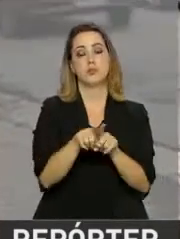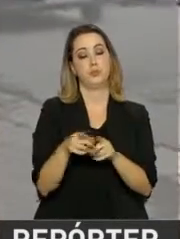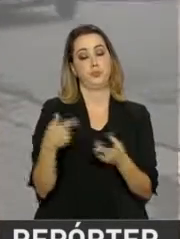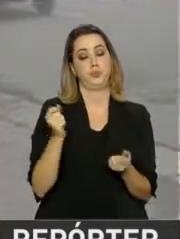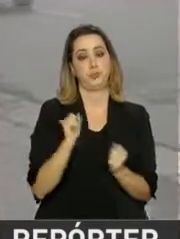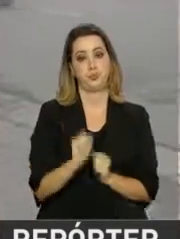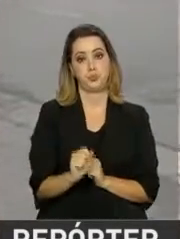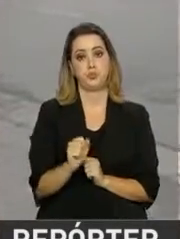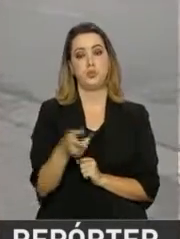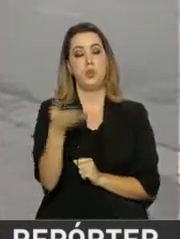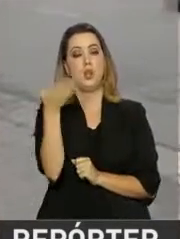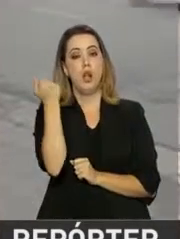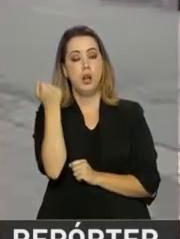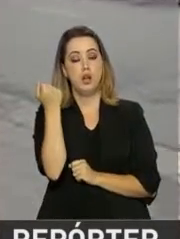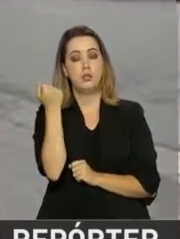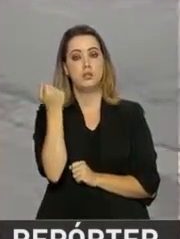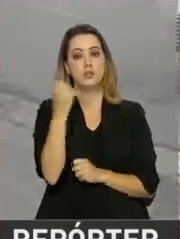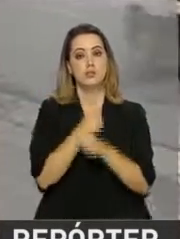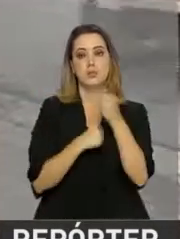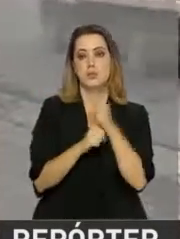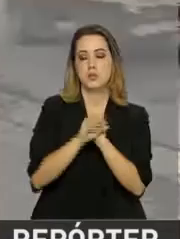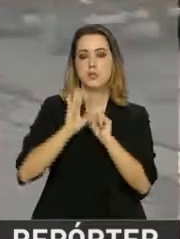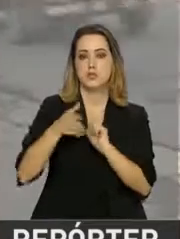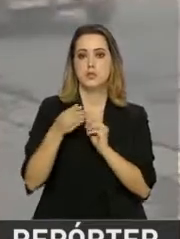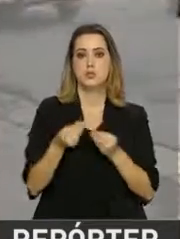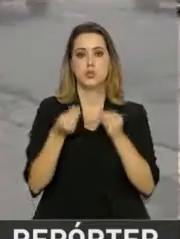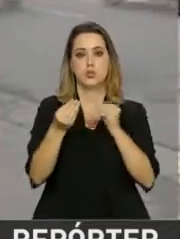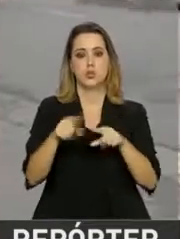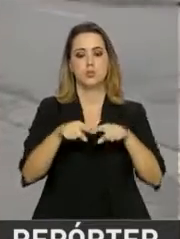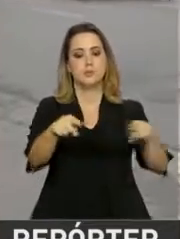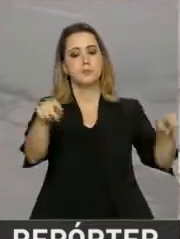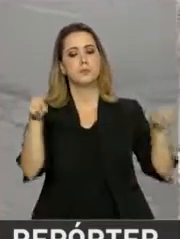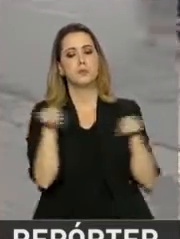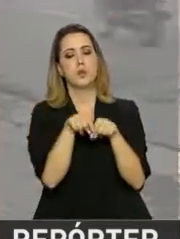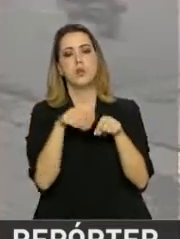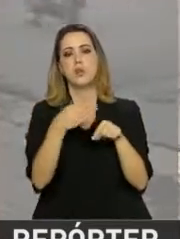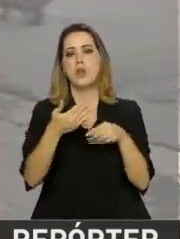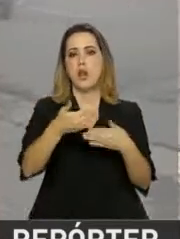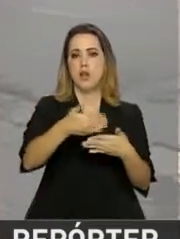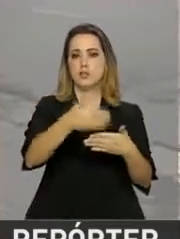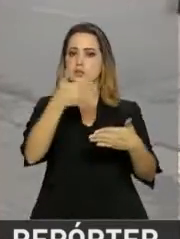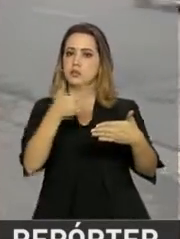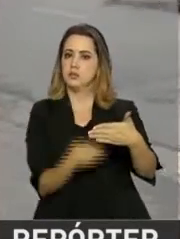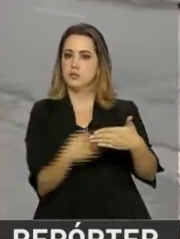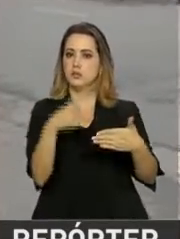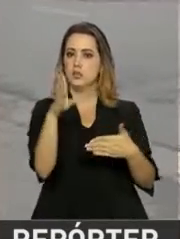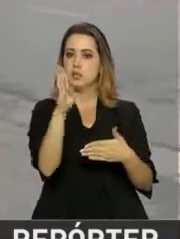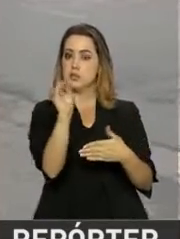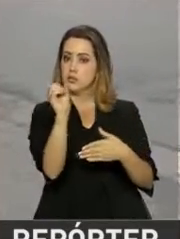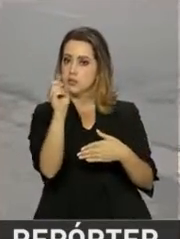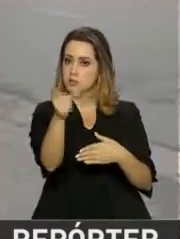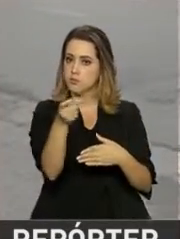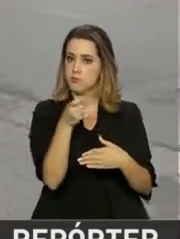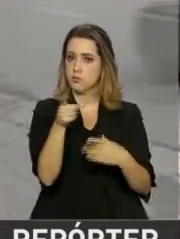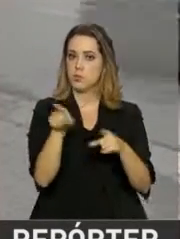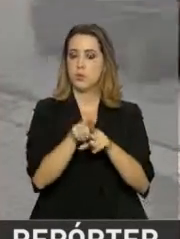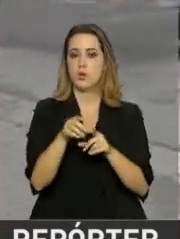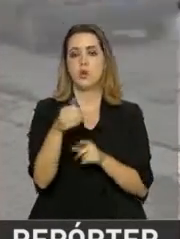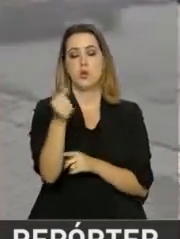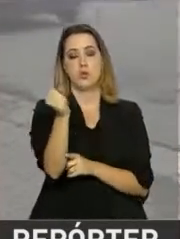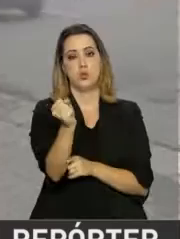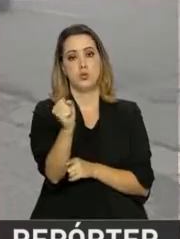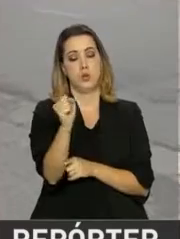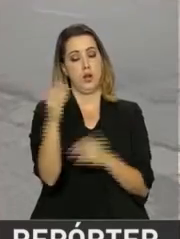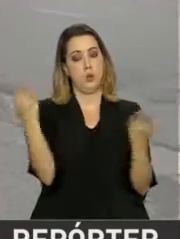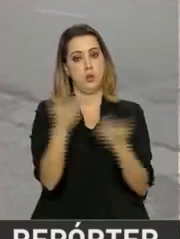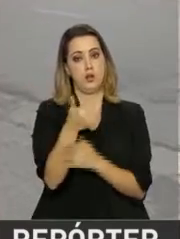Senna. No ano passado, foi entregue o novo paddock, área situada atrás dos boxes, que passou de 8 para 10 metros de largura, e